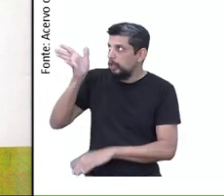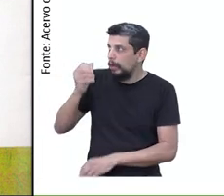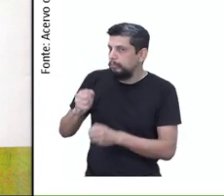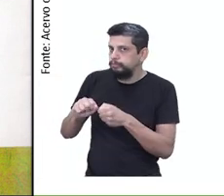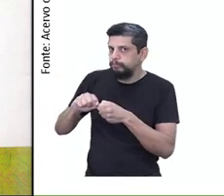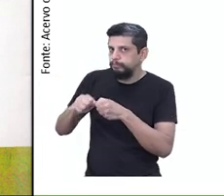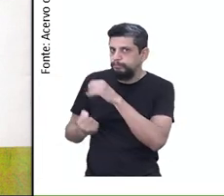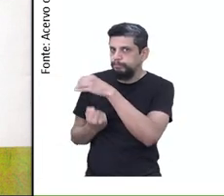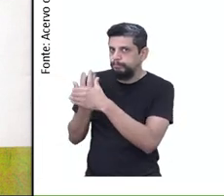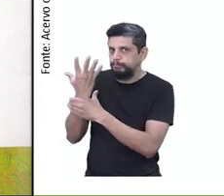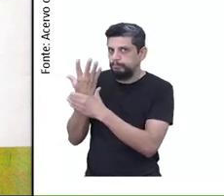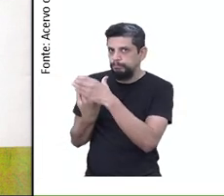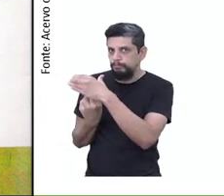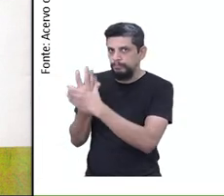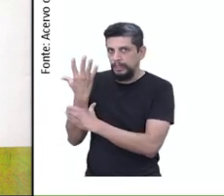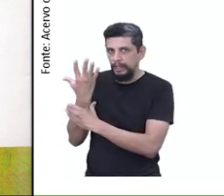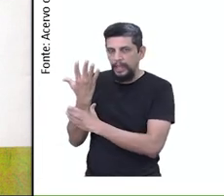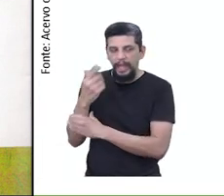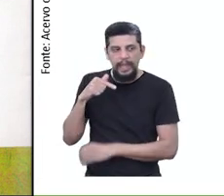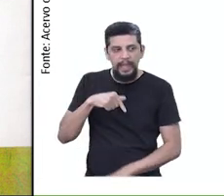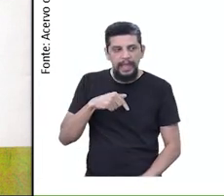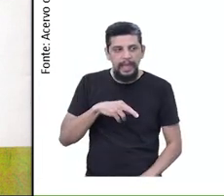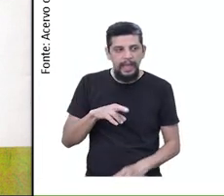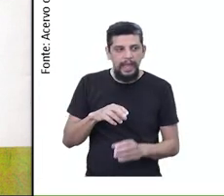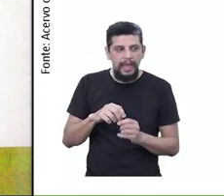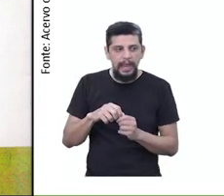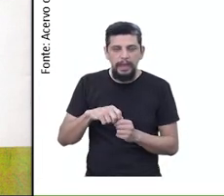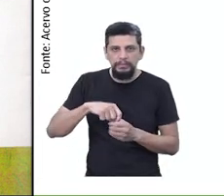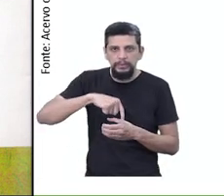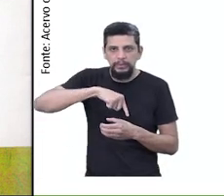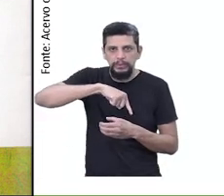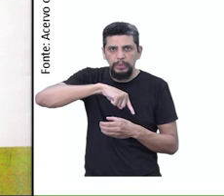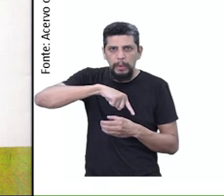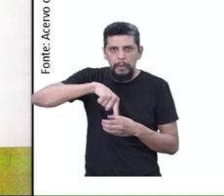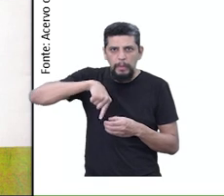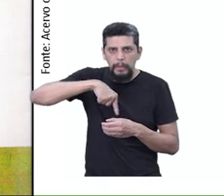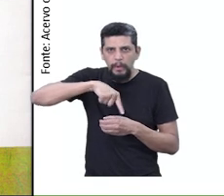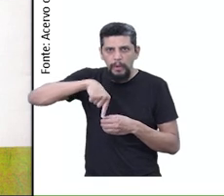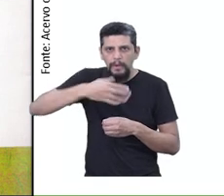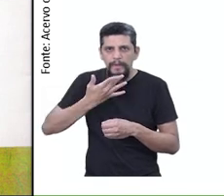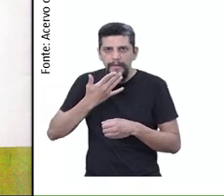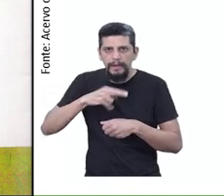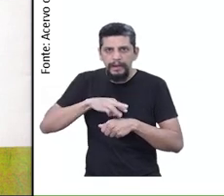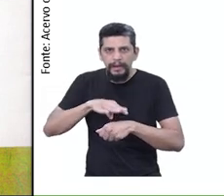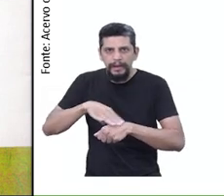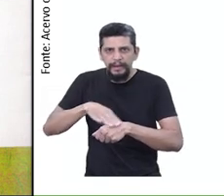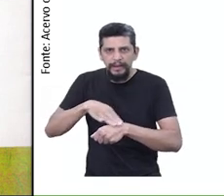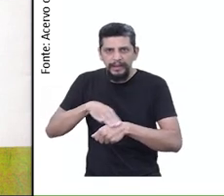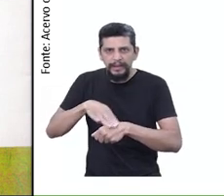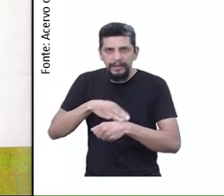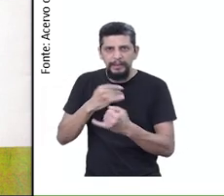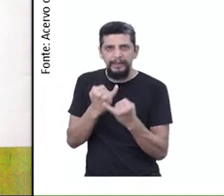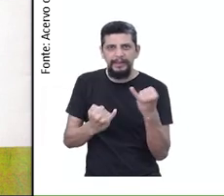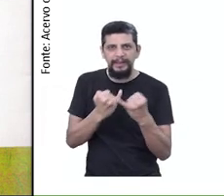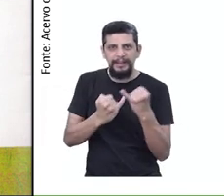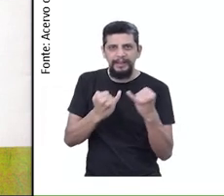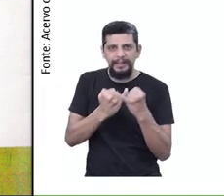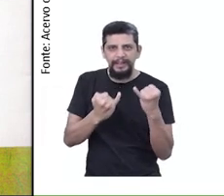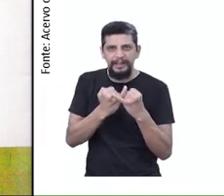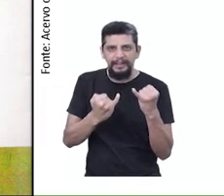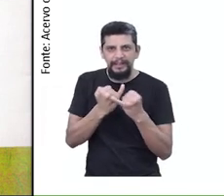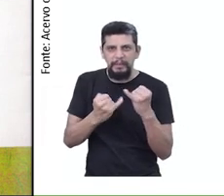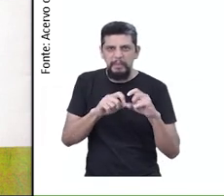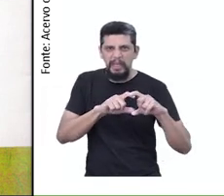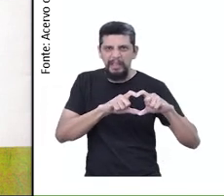aparecido, o fato cedeu. Era redondo, marrom, um pouco parecido com